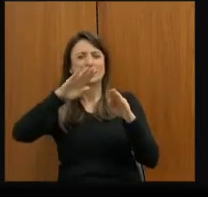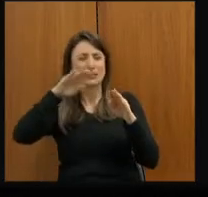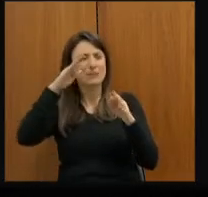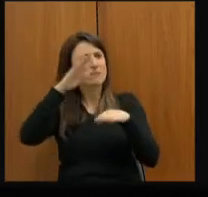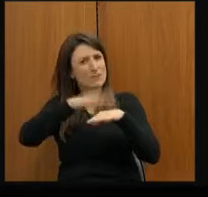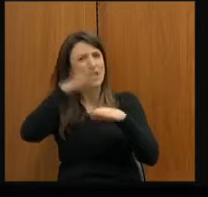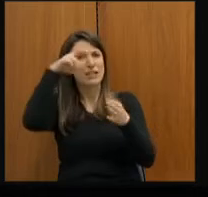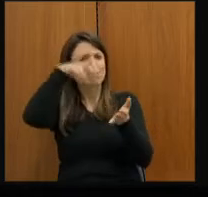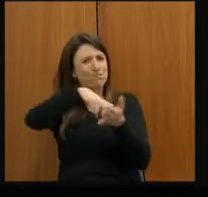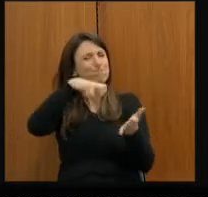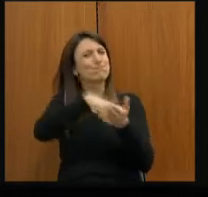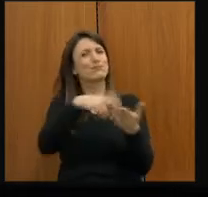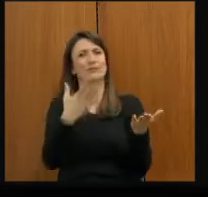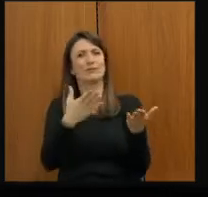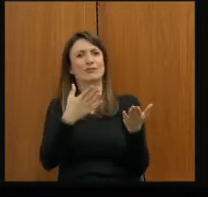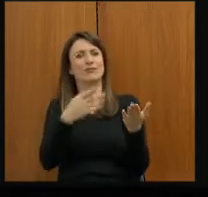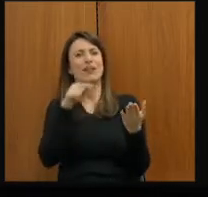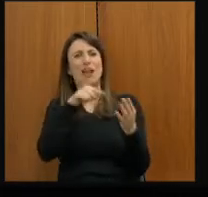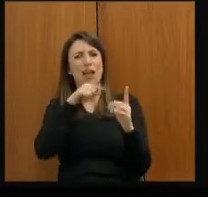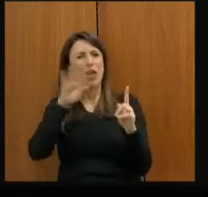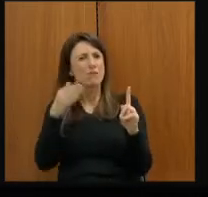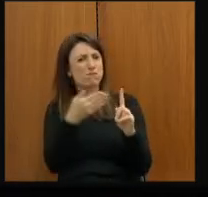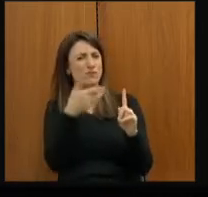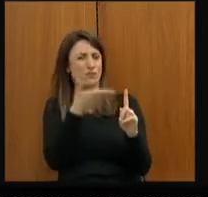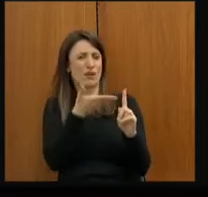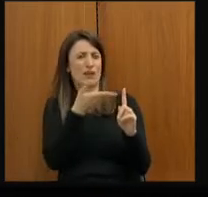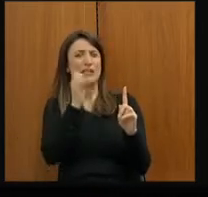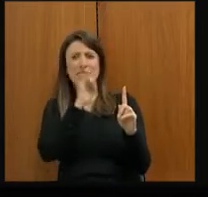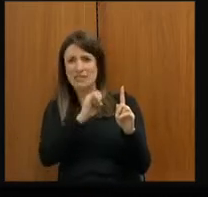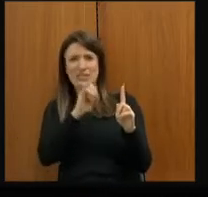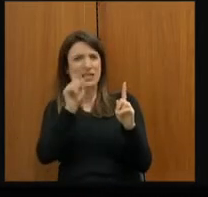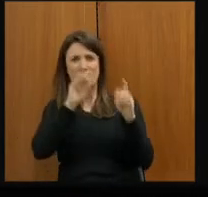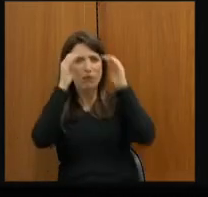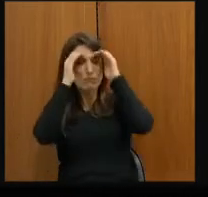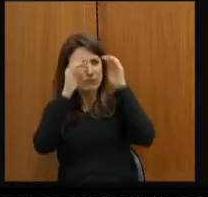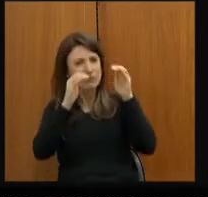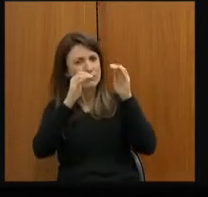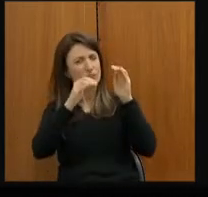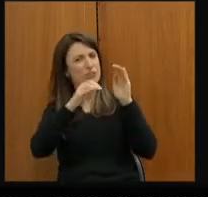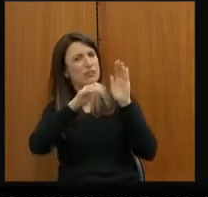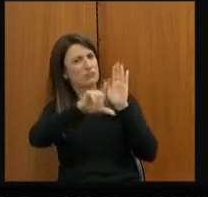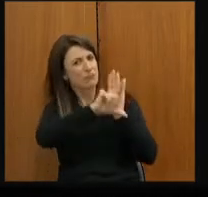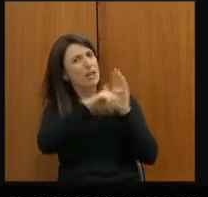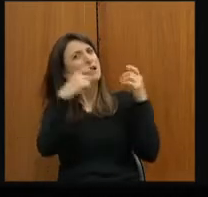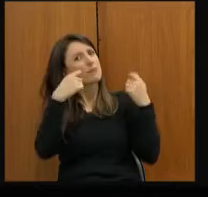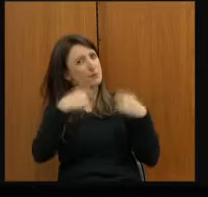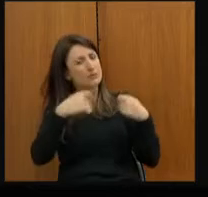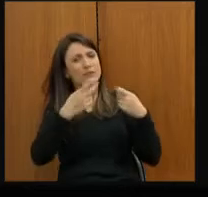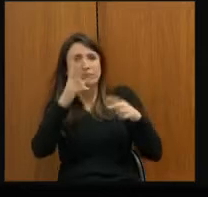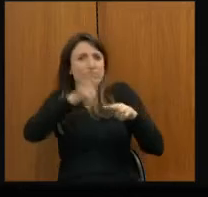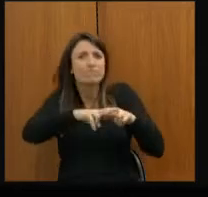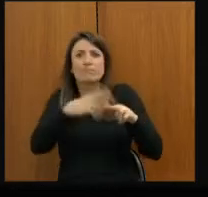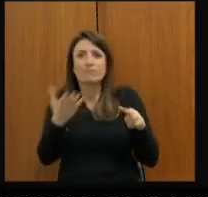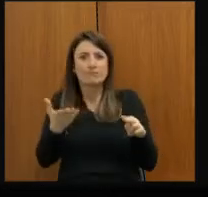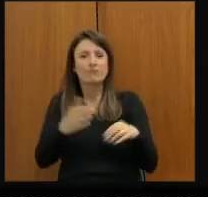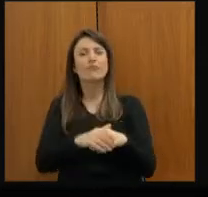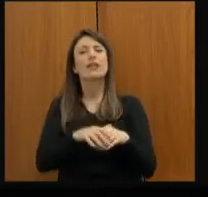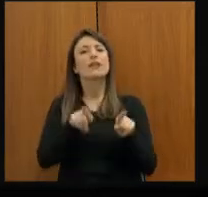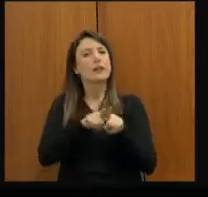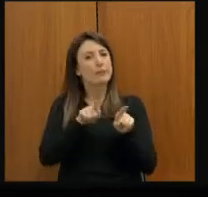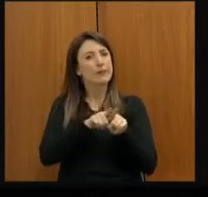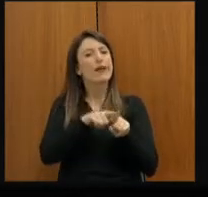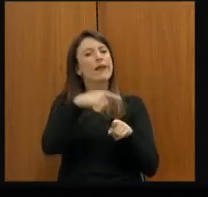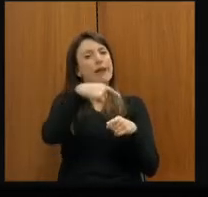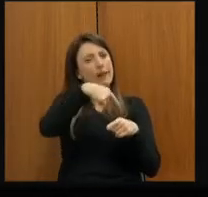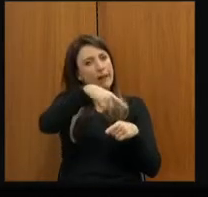medida ele pode ser preso mas a obrigatoriedade dele frequentar cursos de né